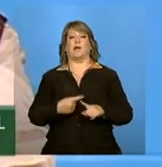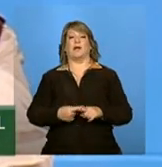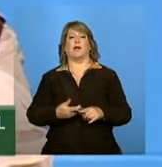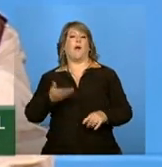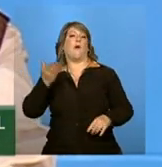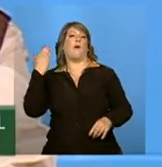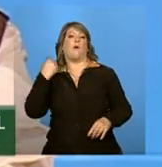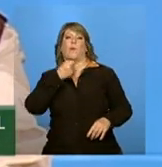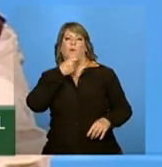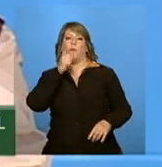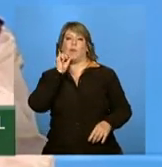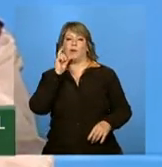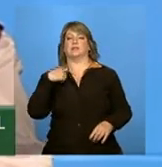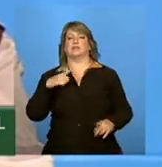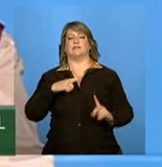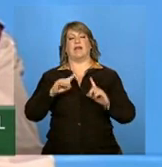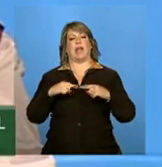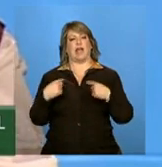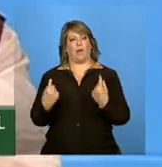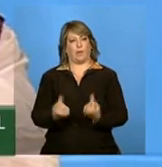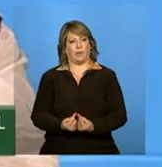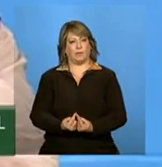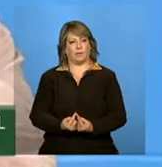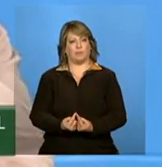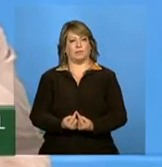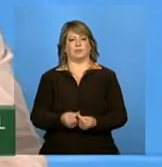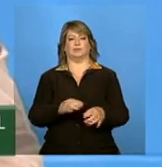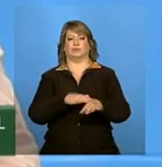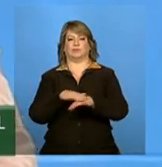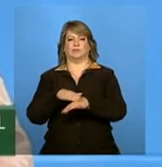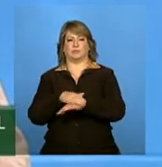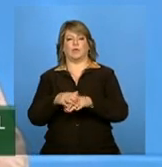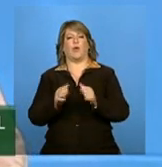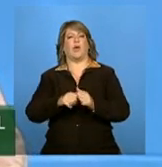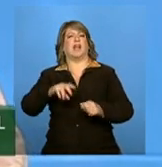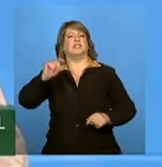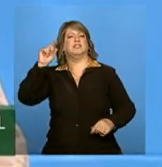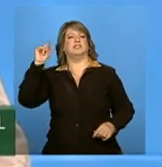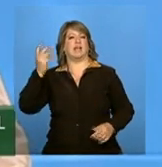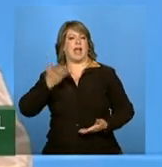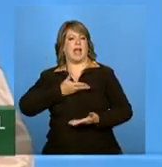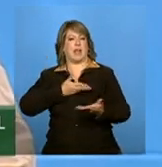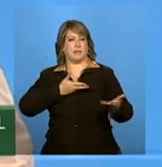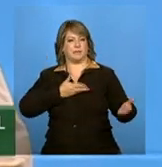ontem tive reuniões com antigos amigos